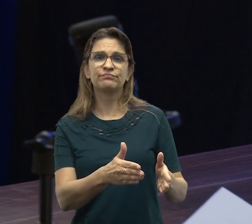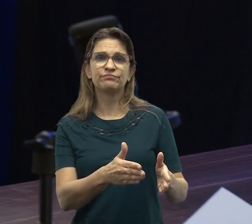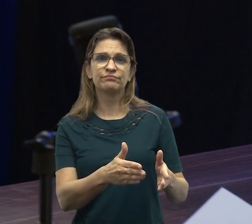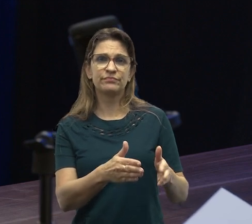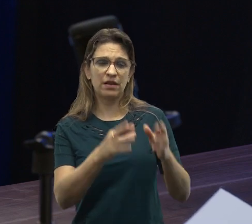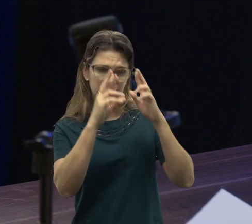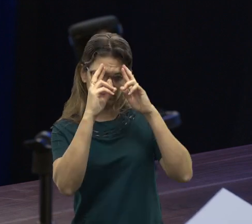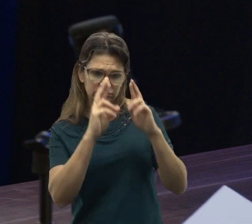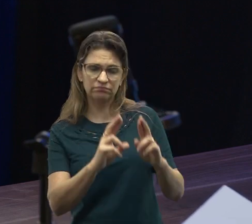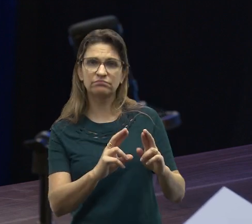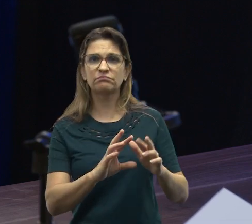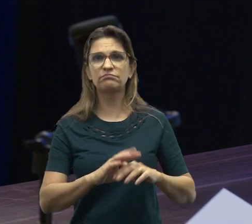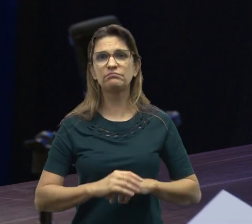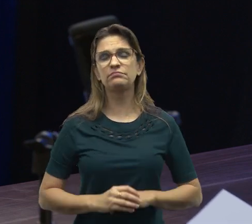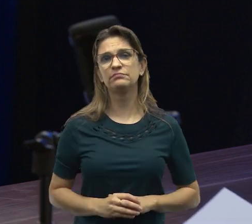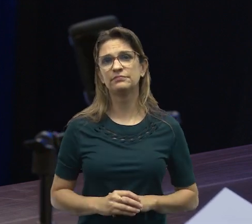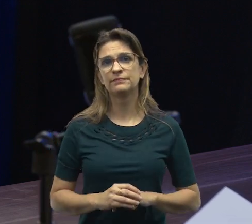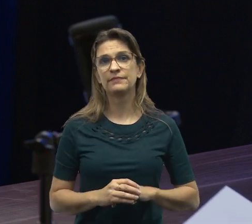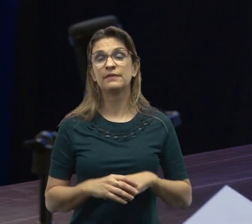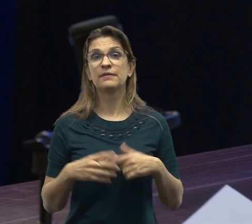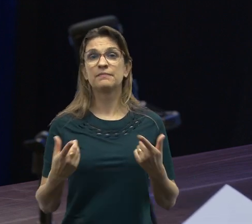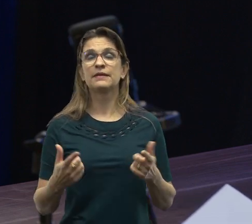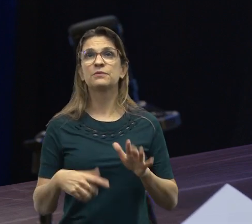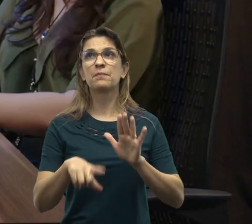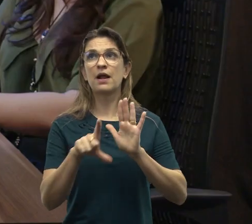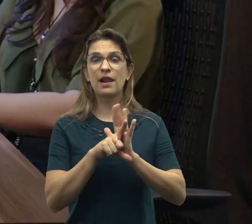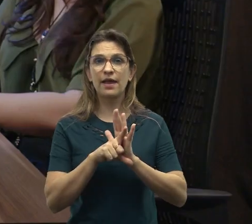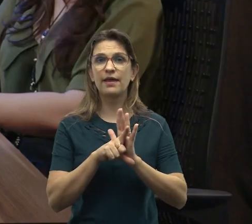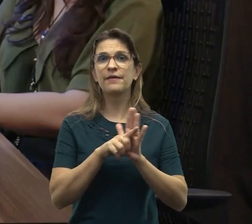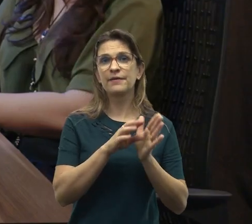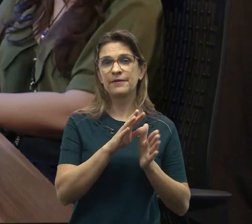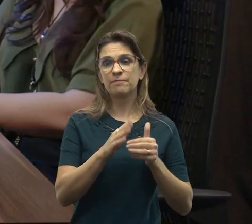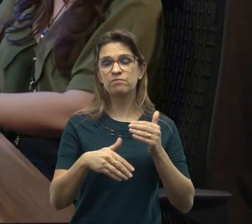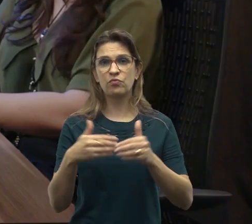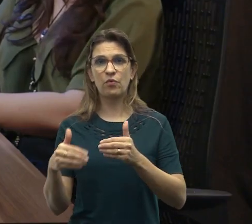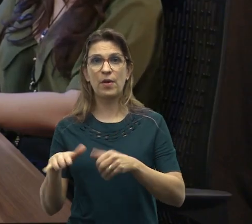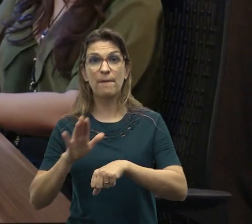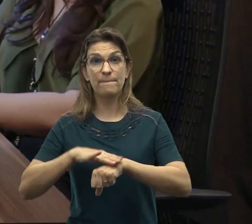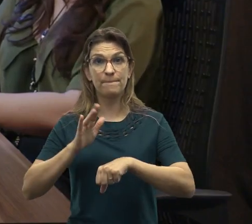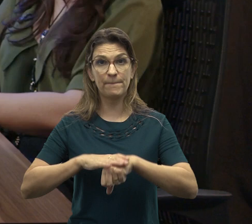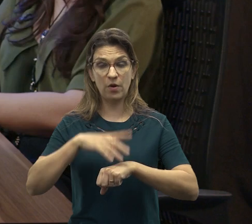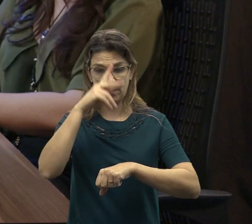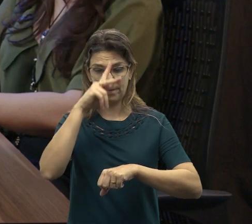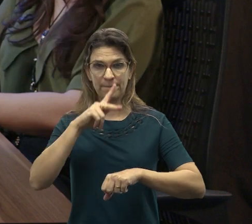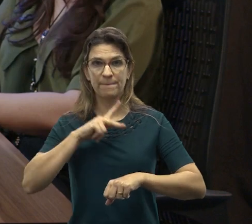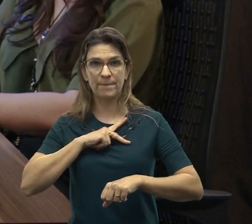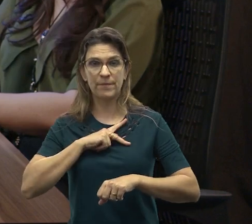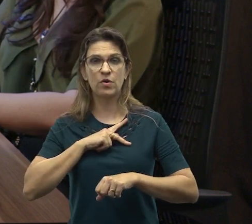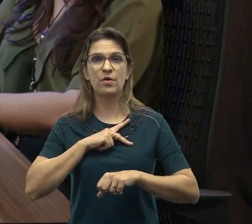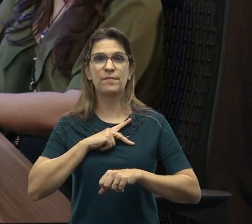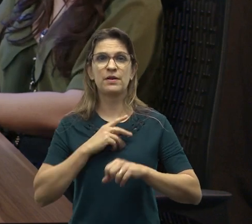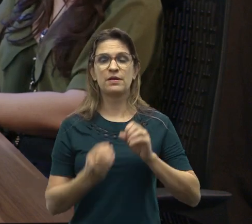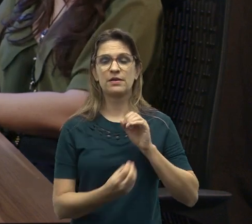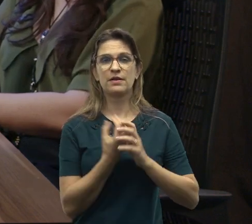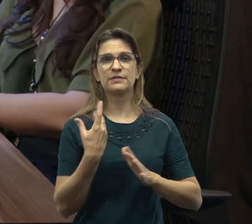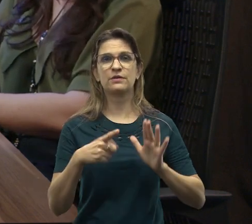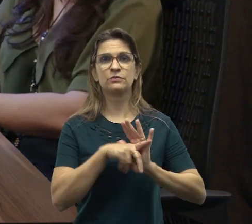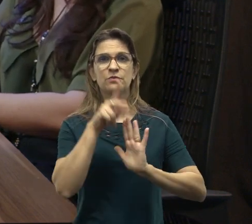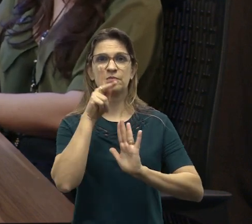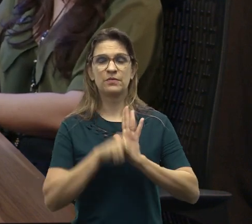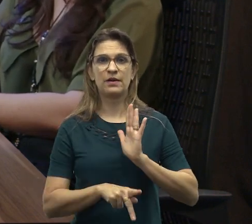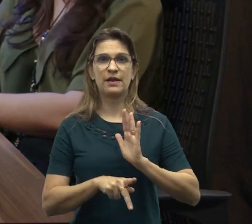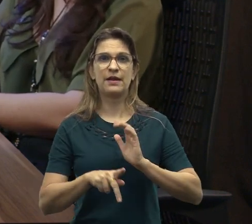uma lei que está em tramitação, da minha autoria, para obrigar o município de Campo Grande a ter um prazo